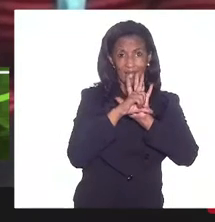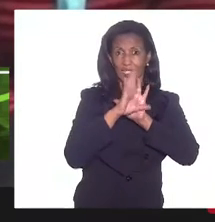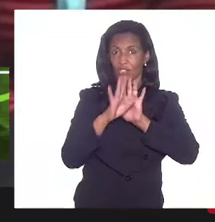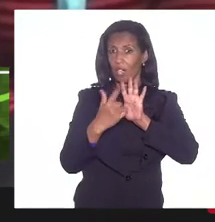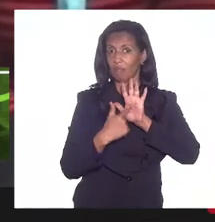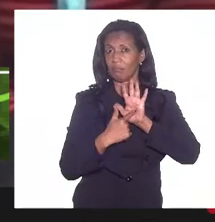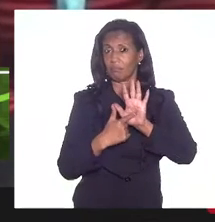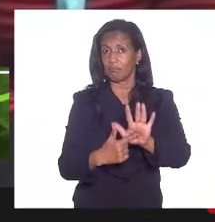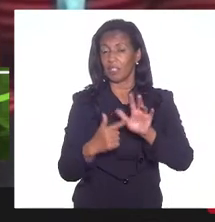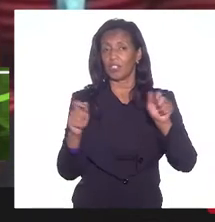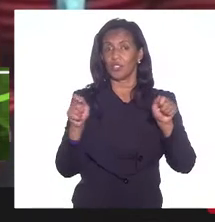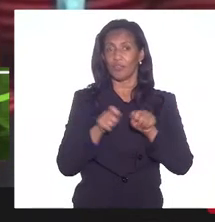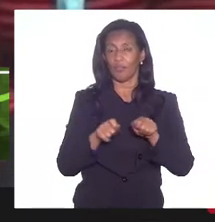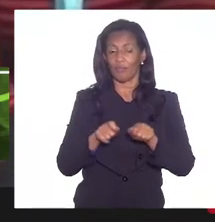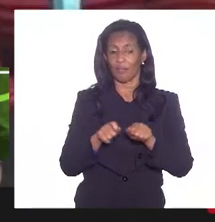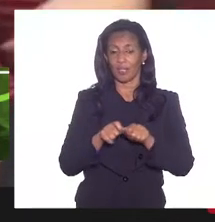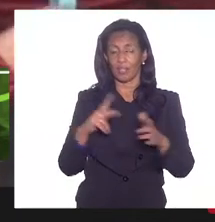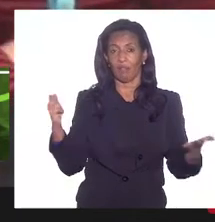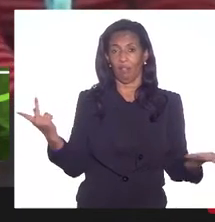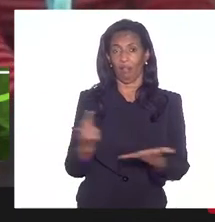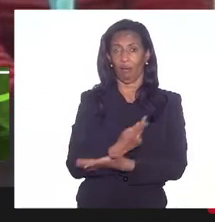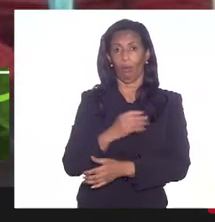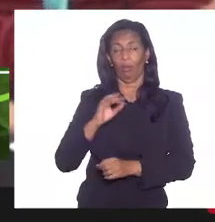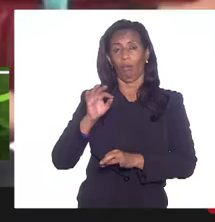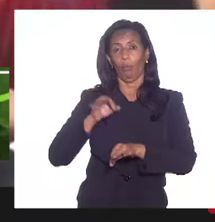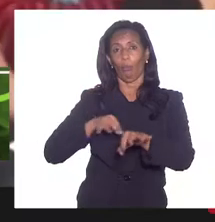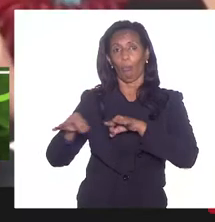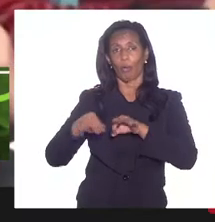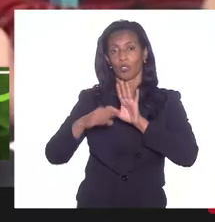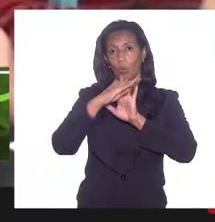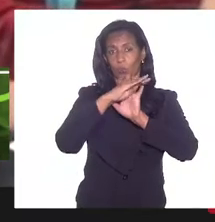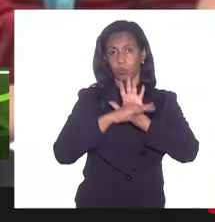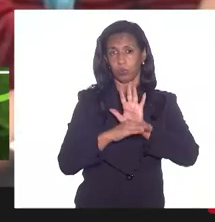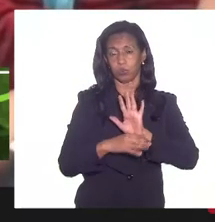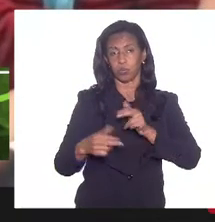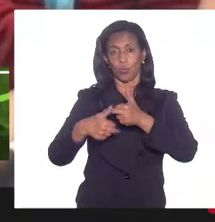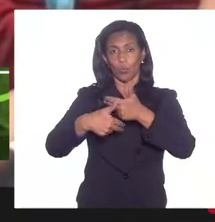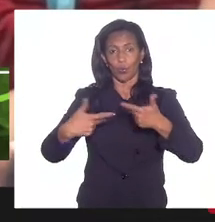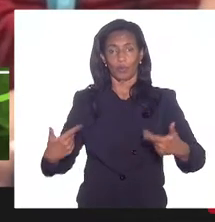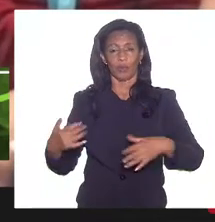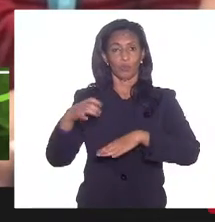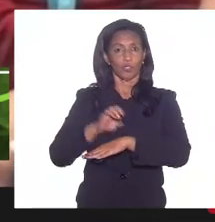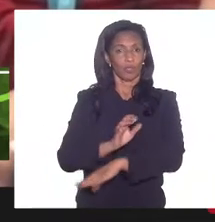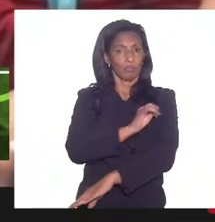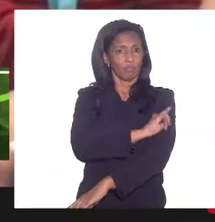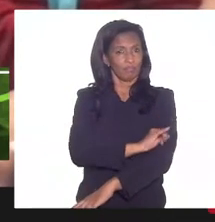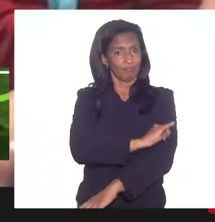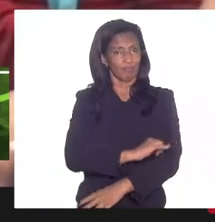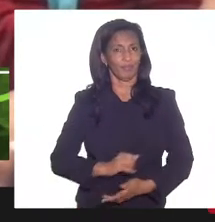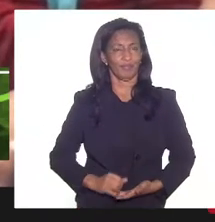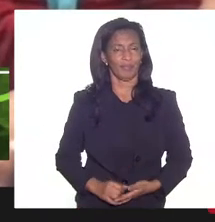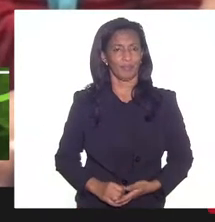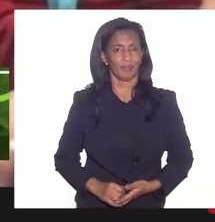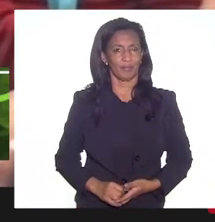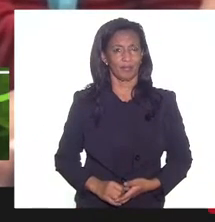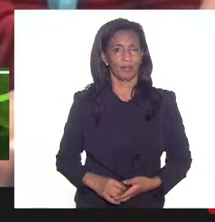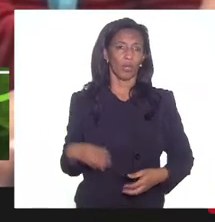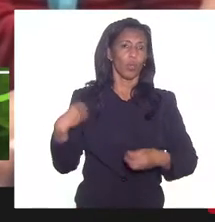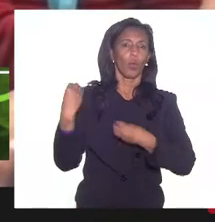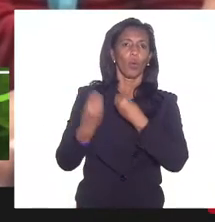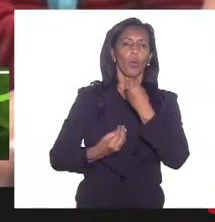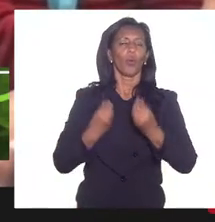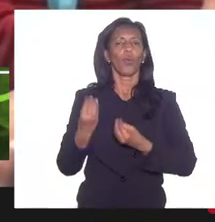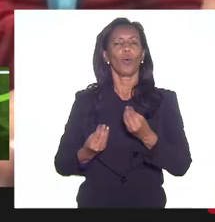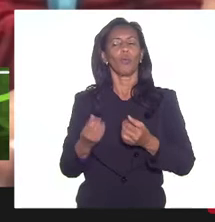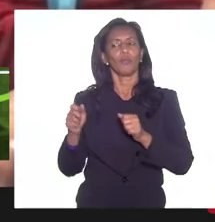de fazer fazer acontecer um projeto um programa de qualificação do estado do Rio de Janeiro quando nós fizemos a